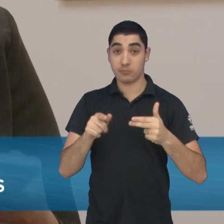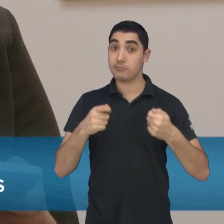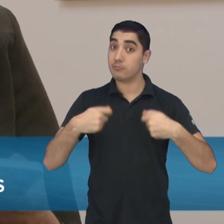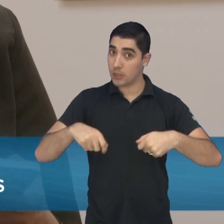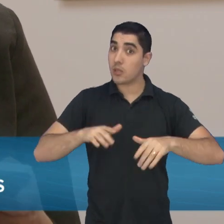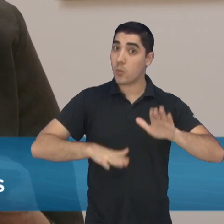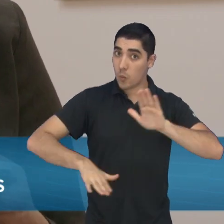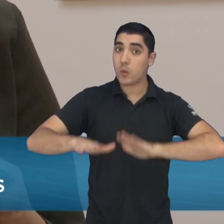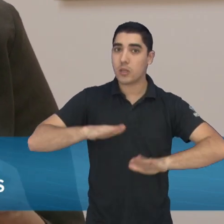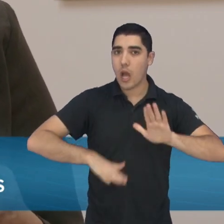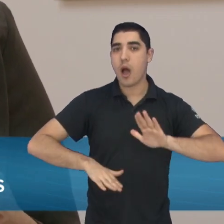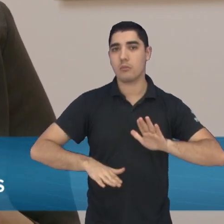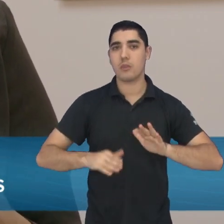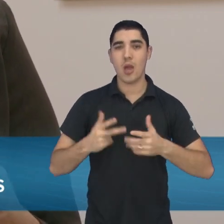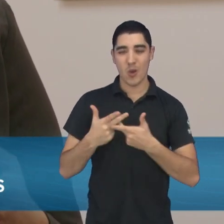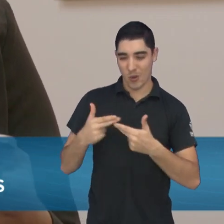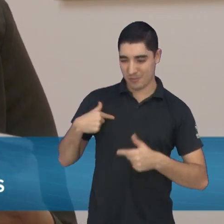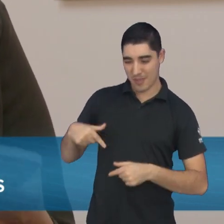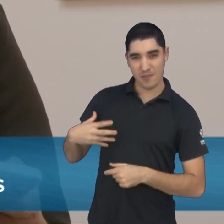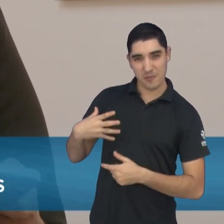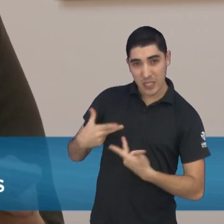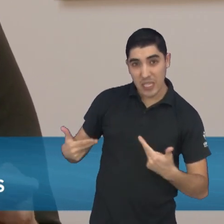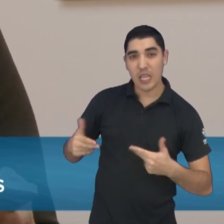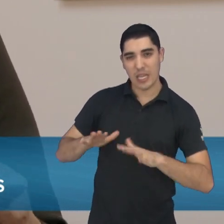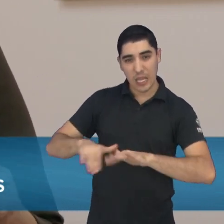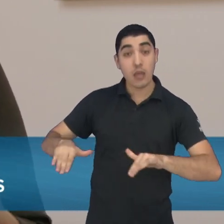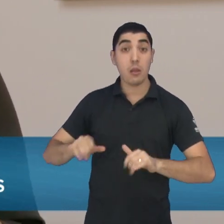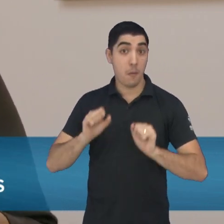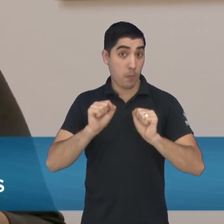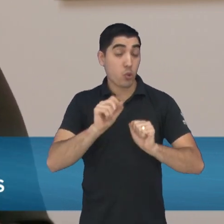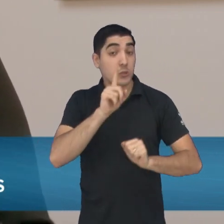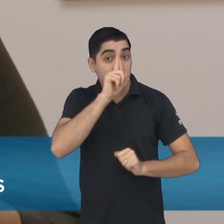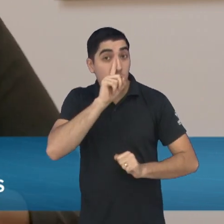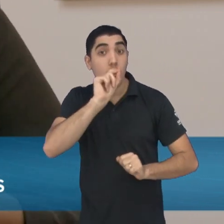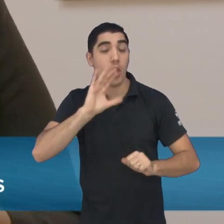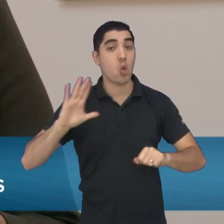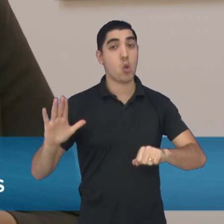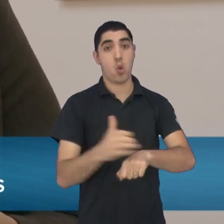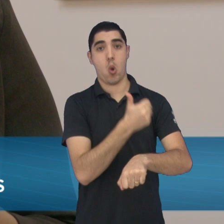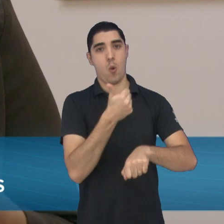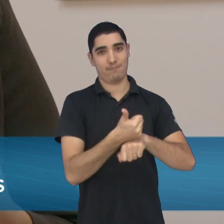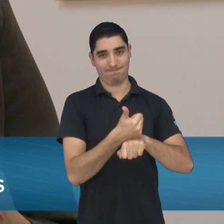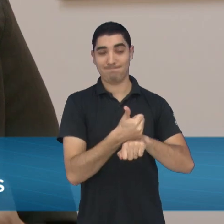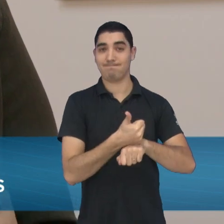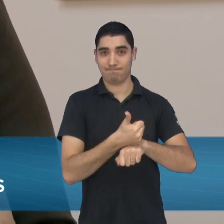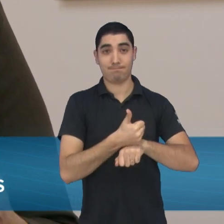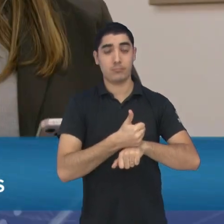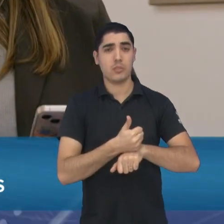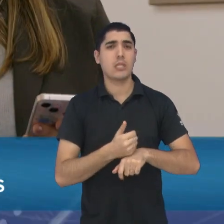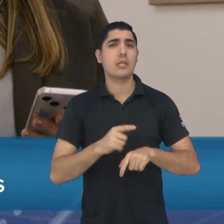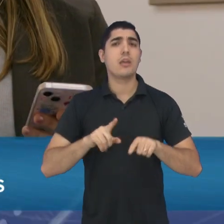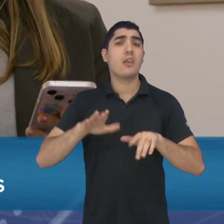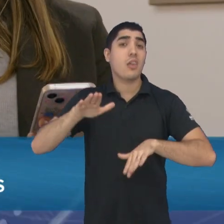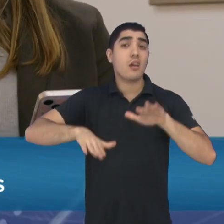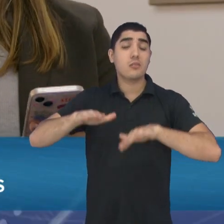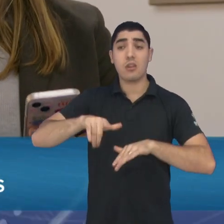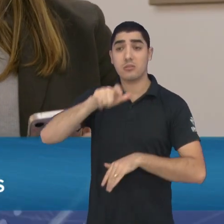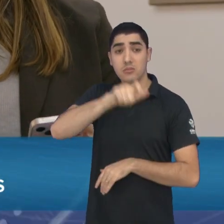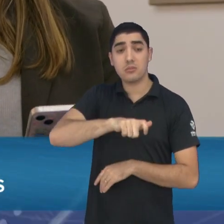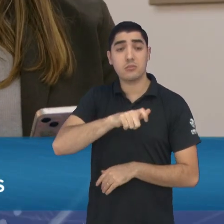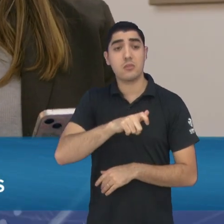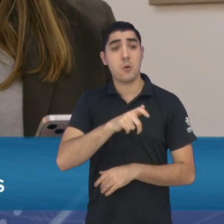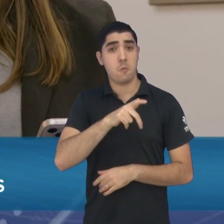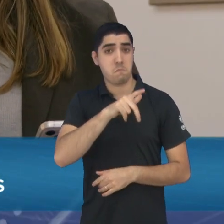às crianças. Às vezes podem aplicar golpes, né, que a gente vê por aí. E muitas vezes as crianças e adolescentes não têm muito